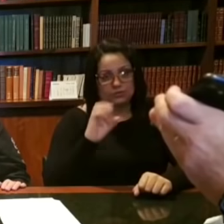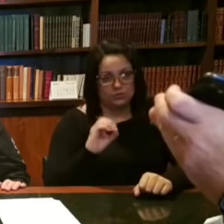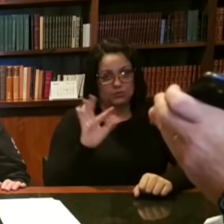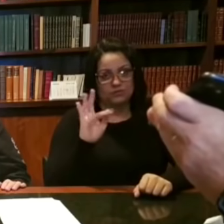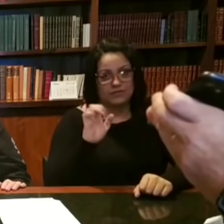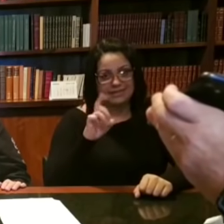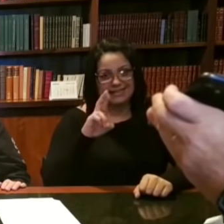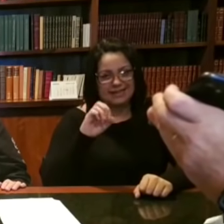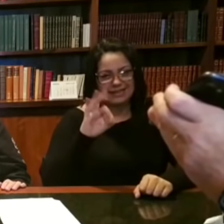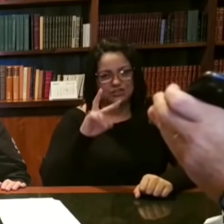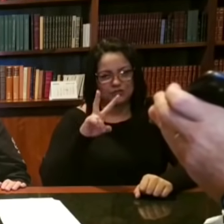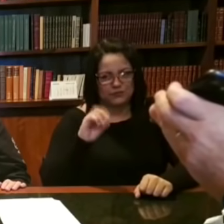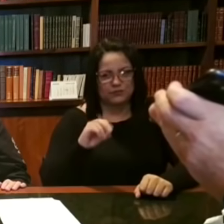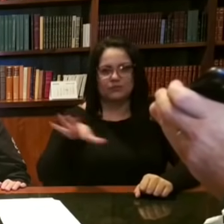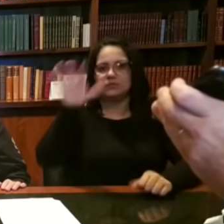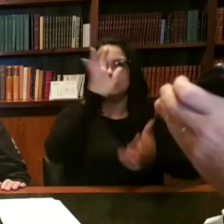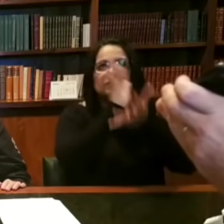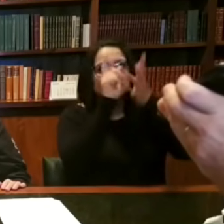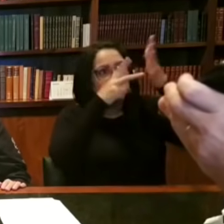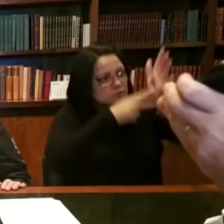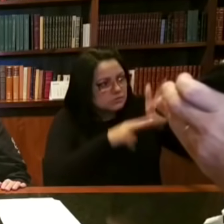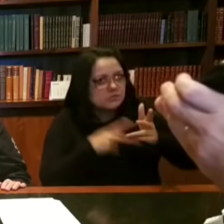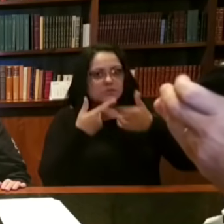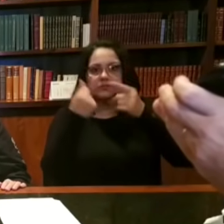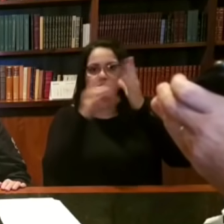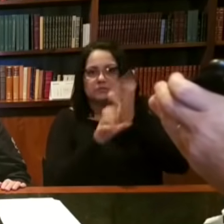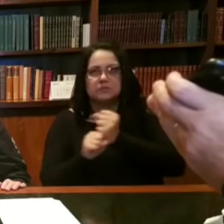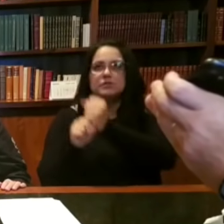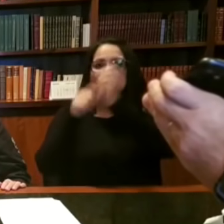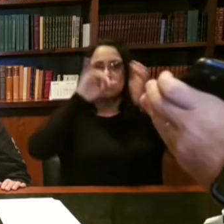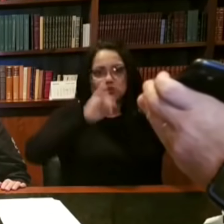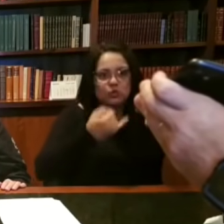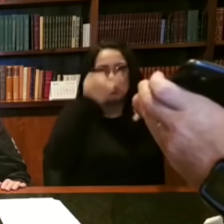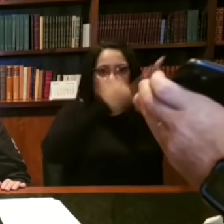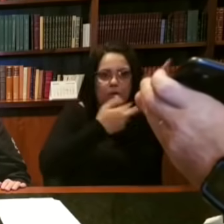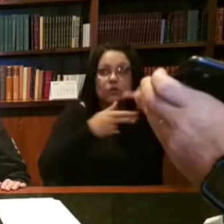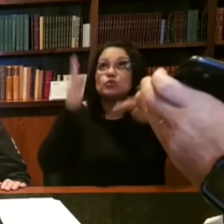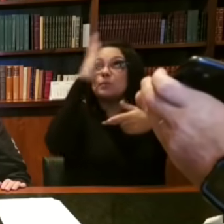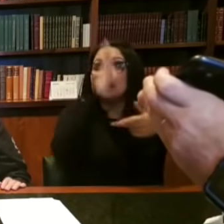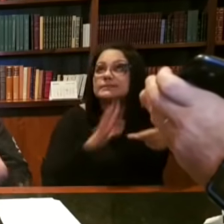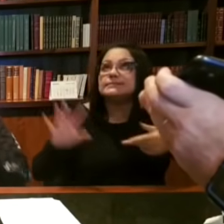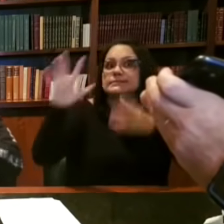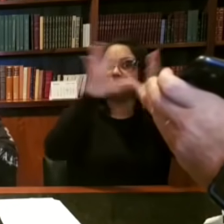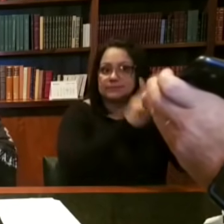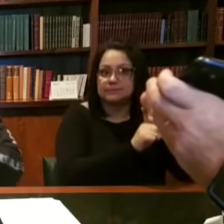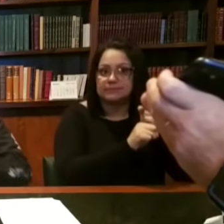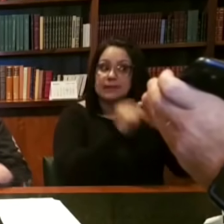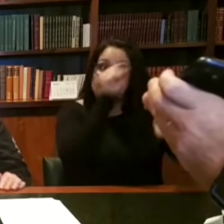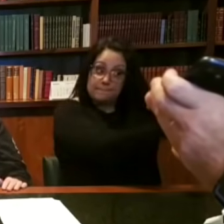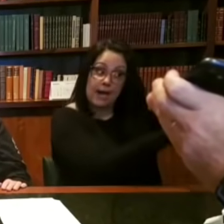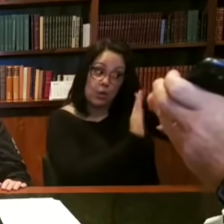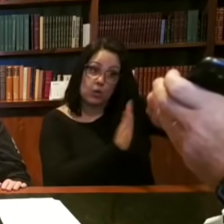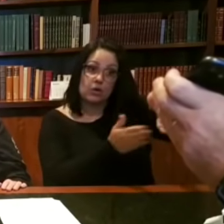ia praticamente regular toda a questão fiscal no Brasil por muito tempo. Perfeito. Como é que vai ser a retomada dessa agenda?